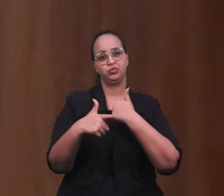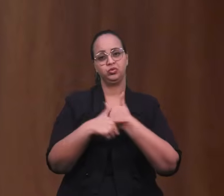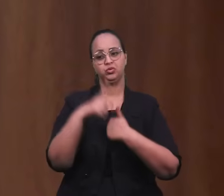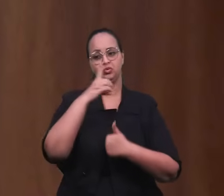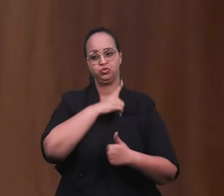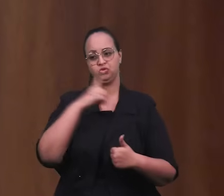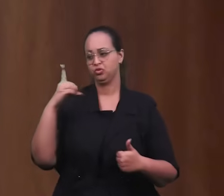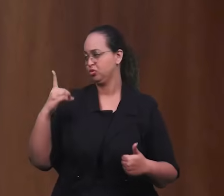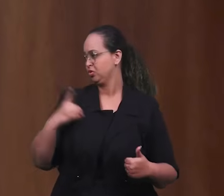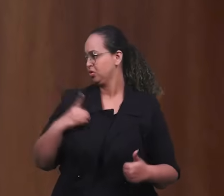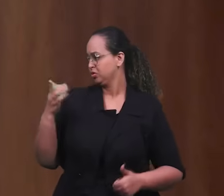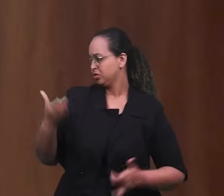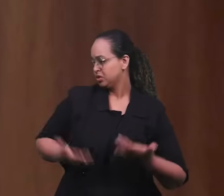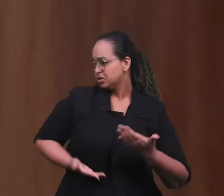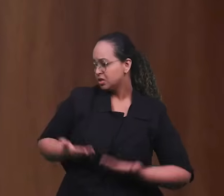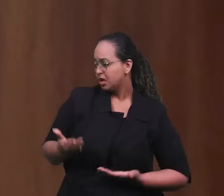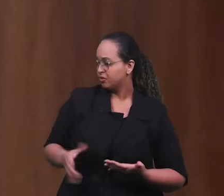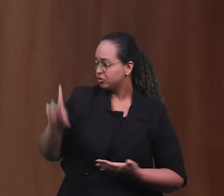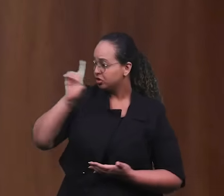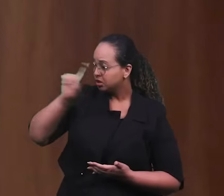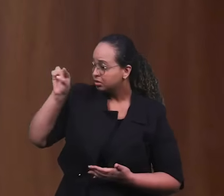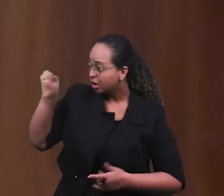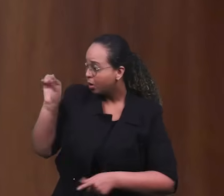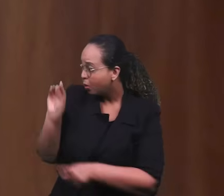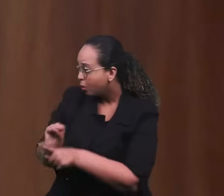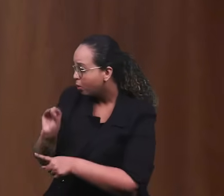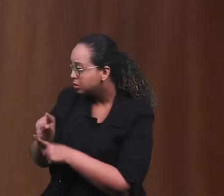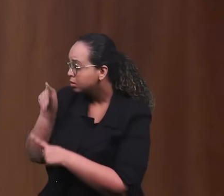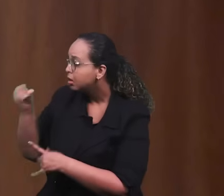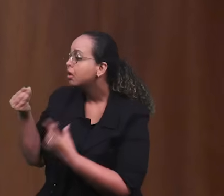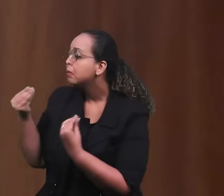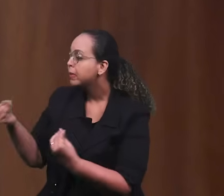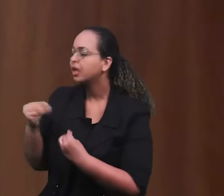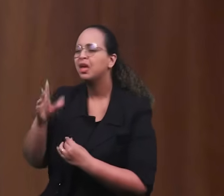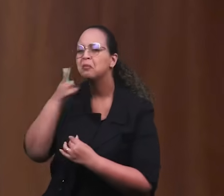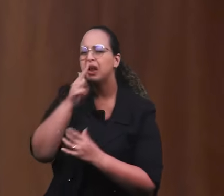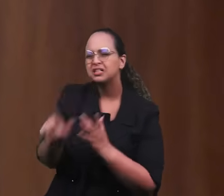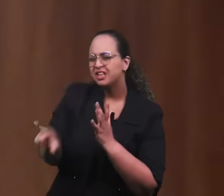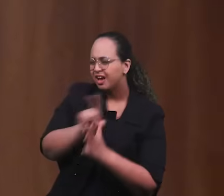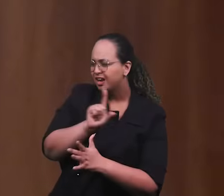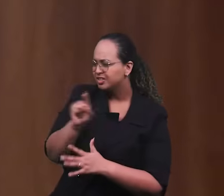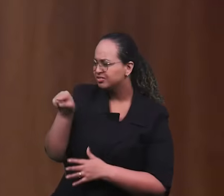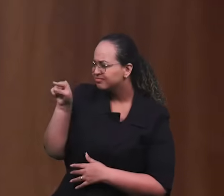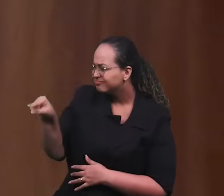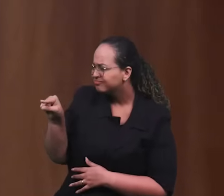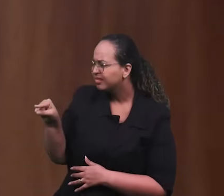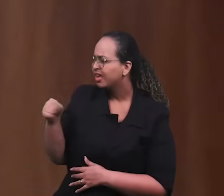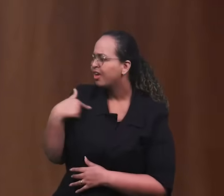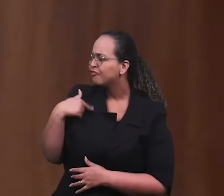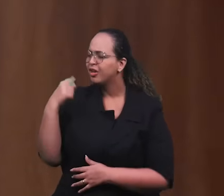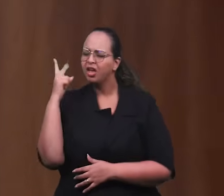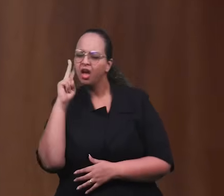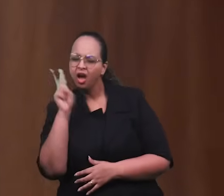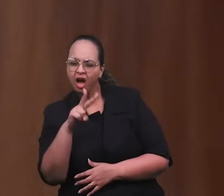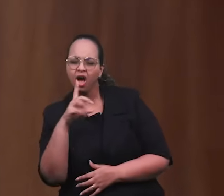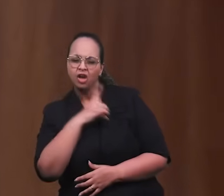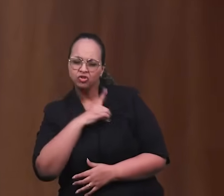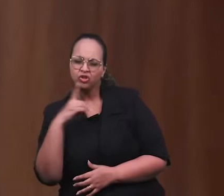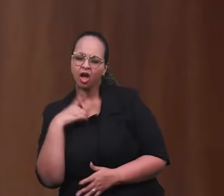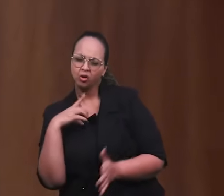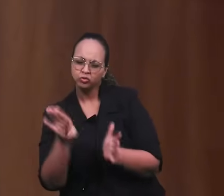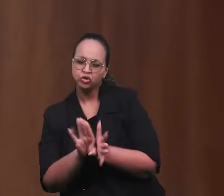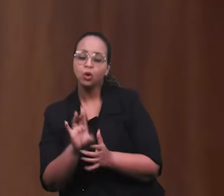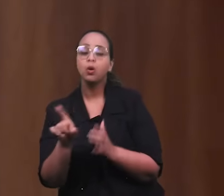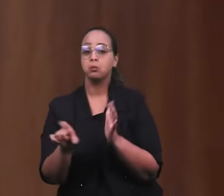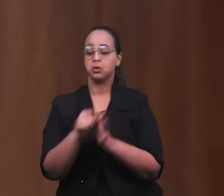do servo de Deus, que está zelando ali para que o ambiente do templo do Senhor seja um